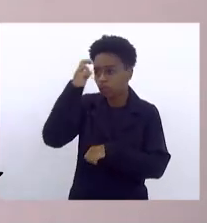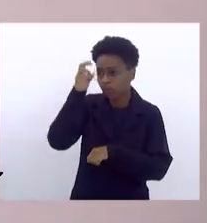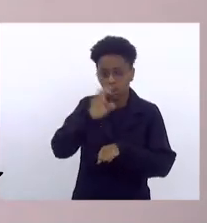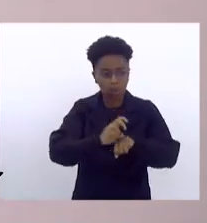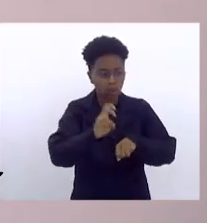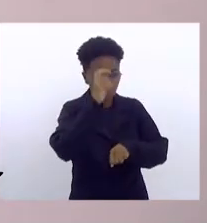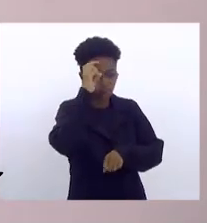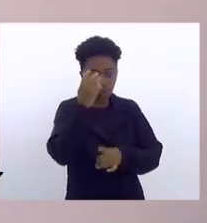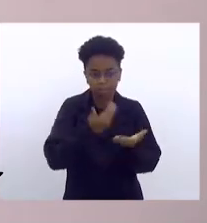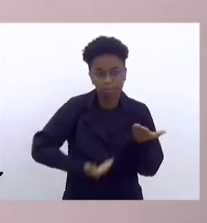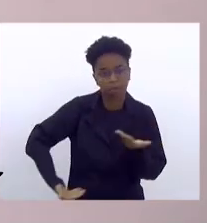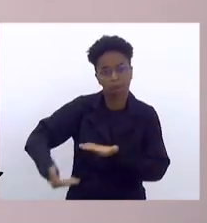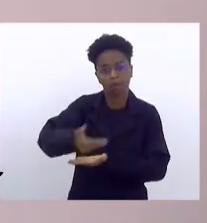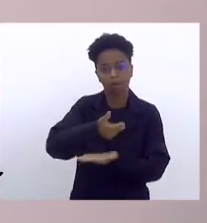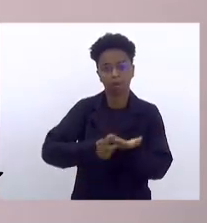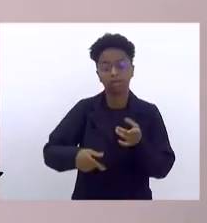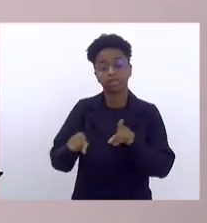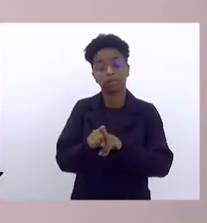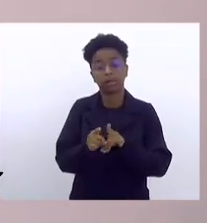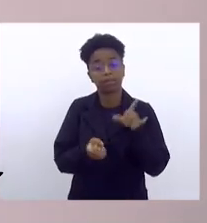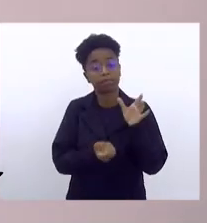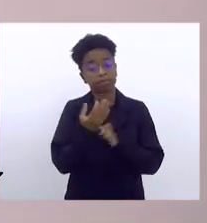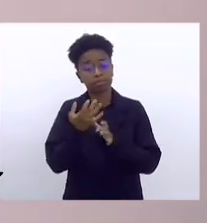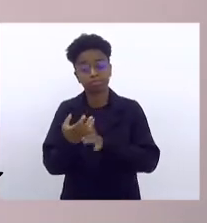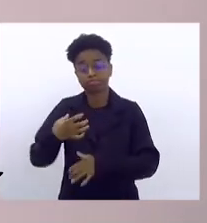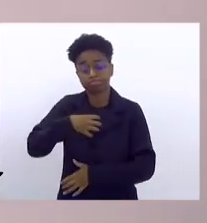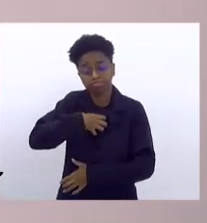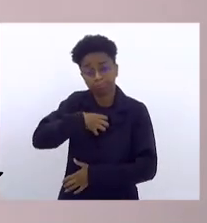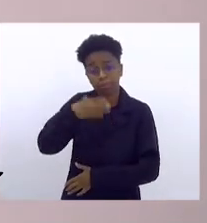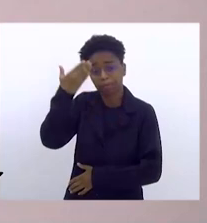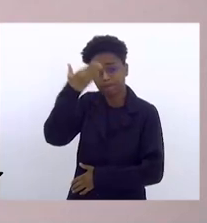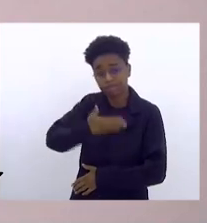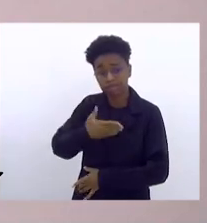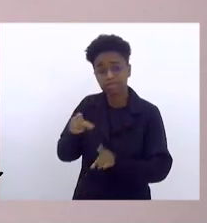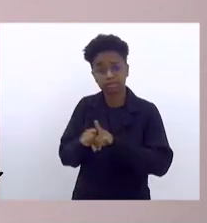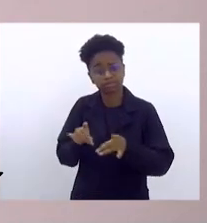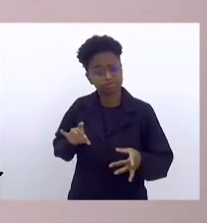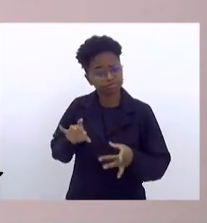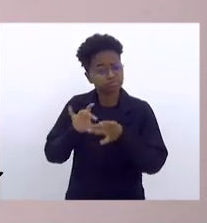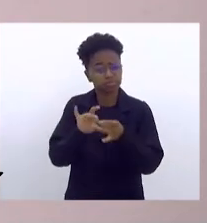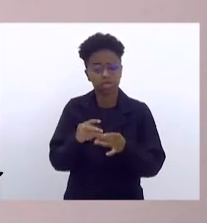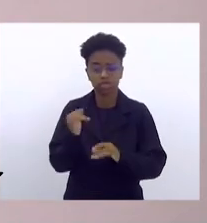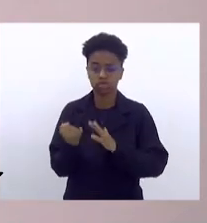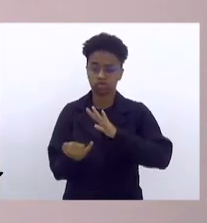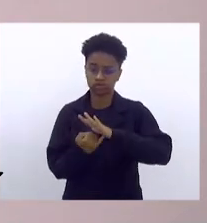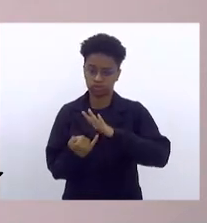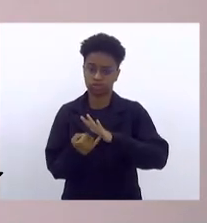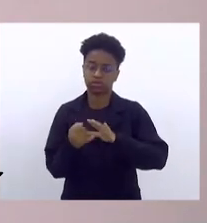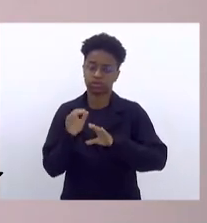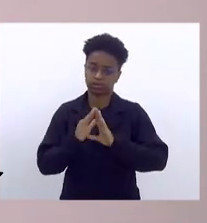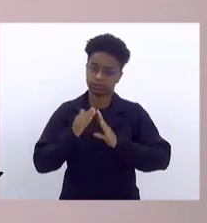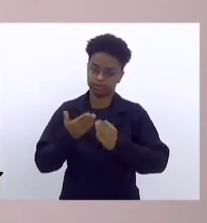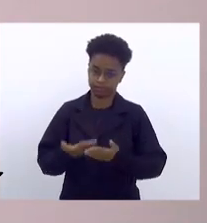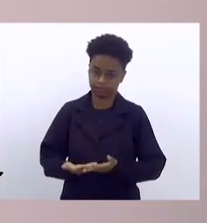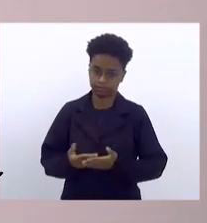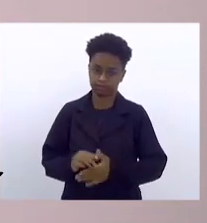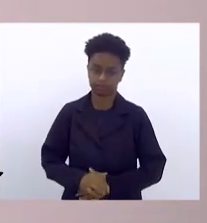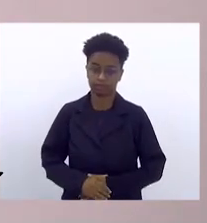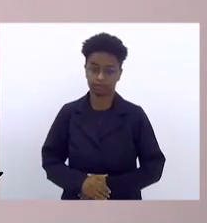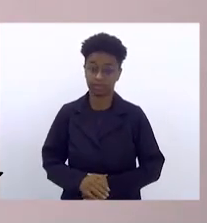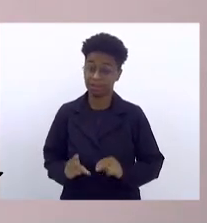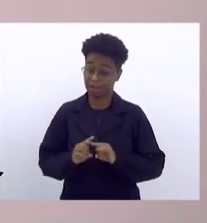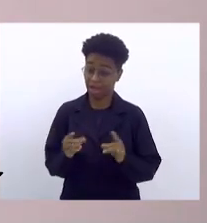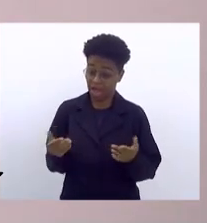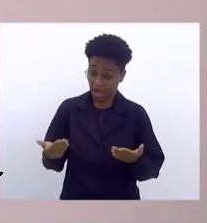produz sentidos de presença e de pertencimento à instituição escolar agora